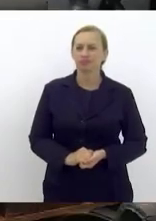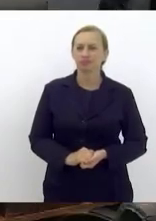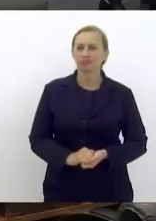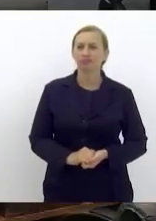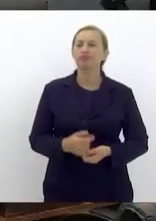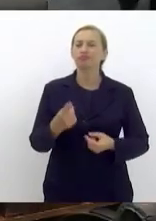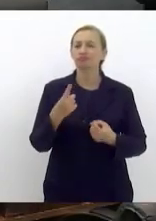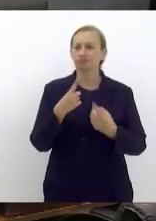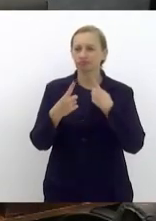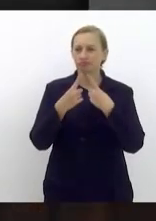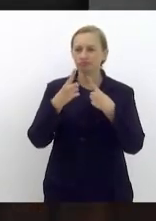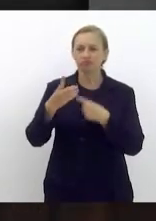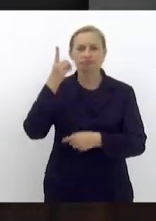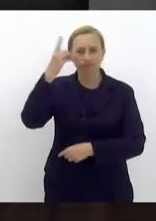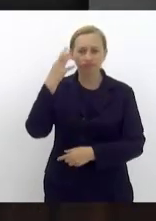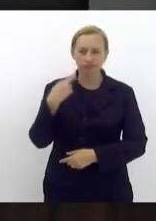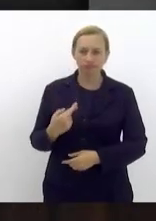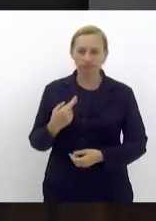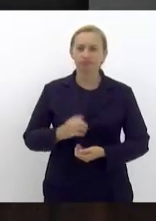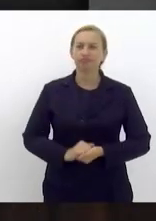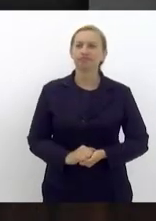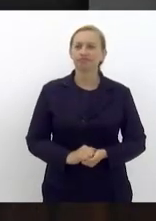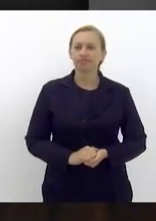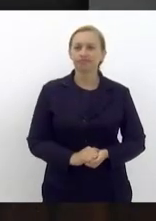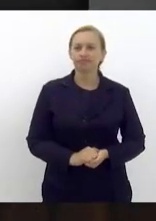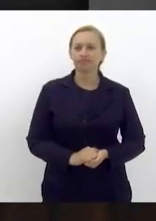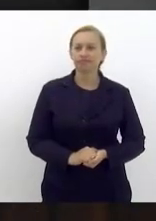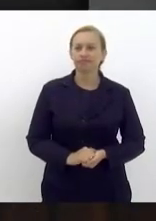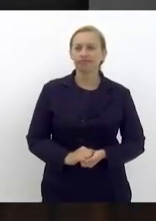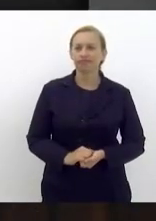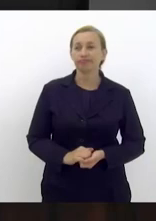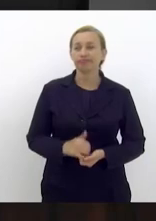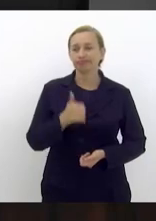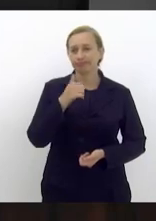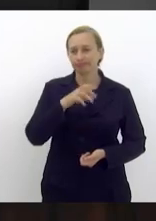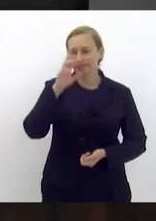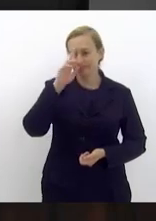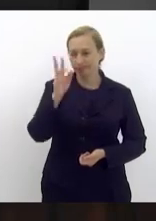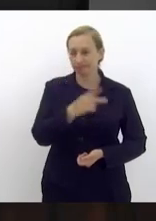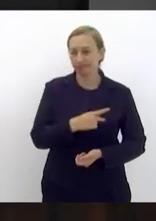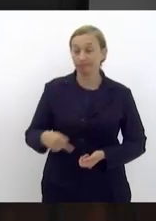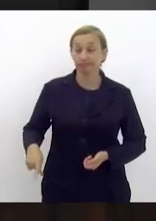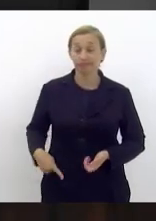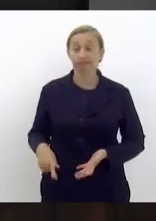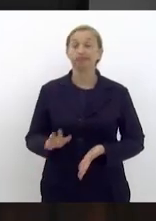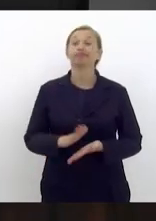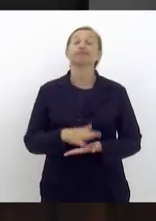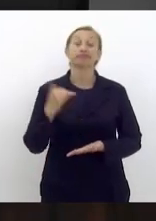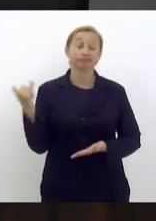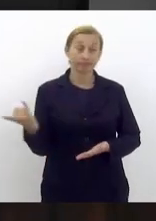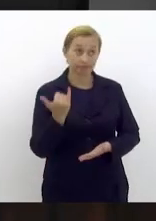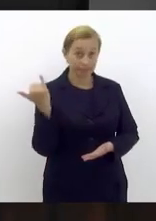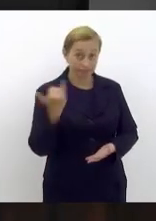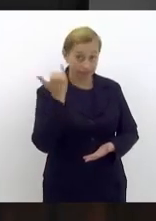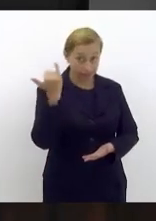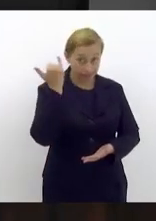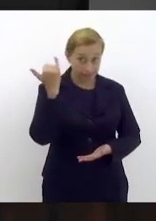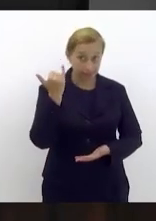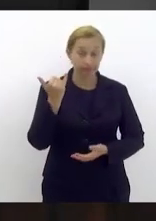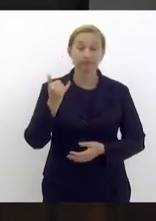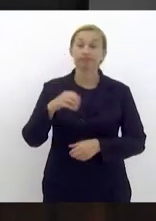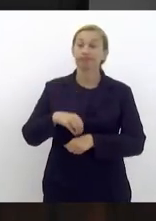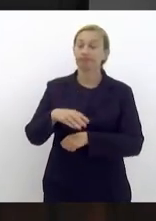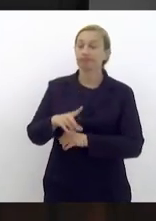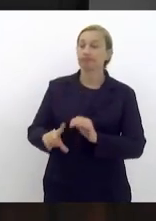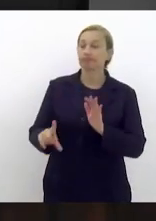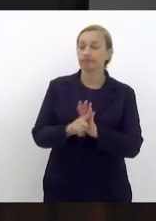Para discutir, a deputada Renata Souza. Senhora presidenta, é de suma importância a indicação legislativa da